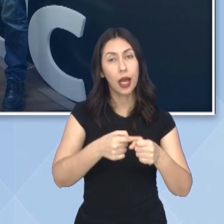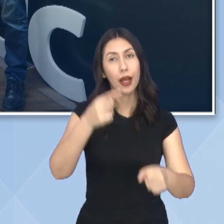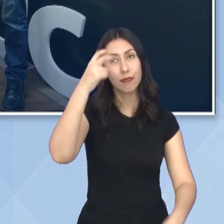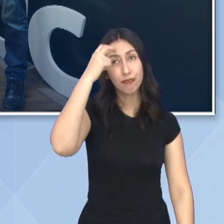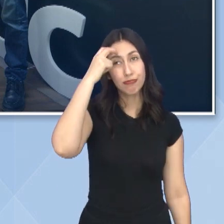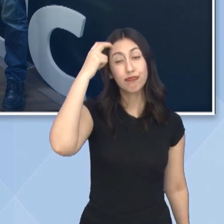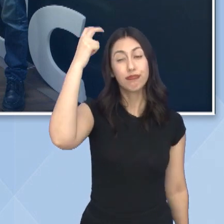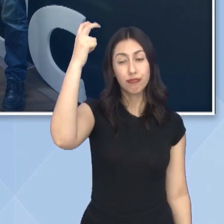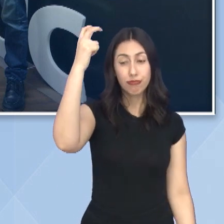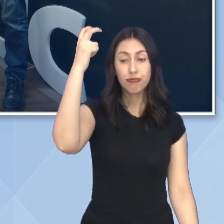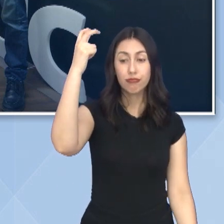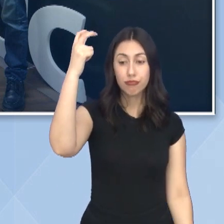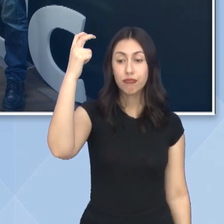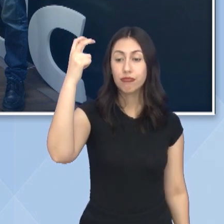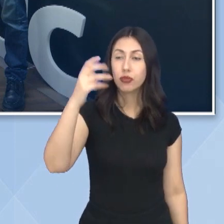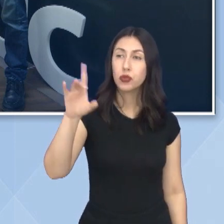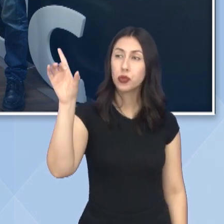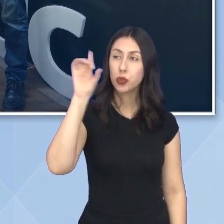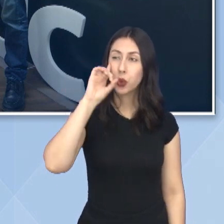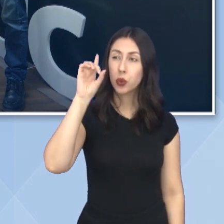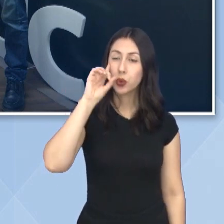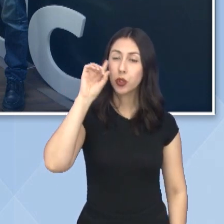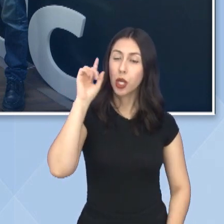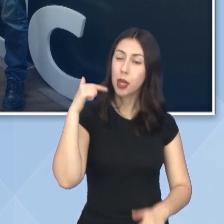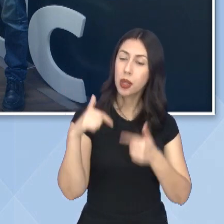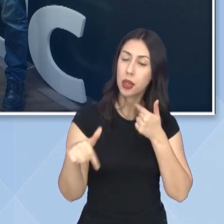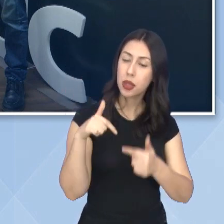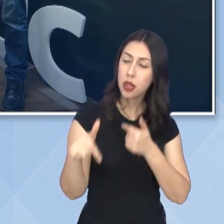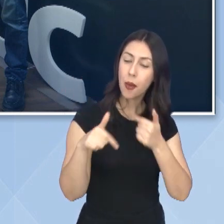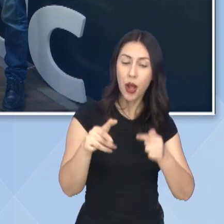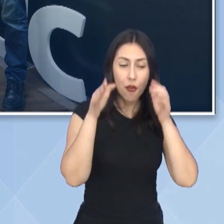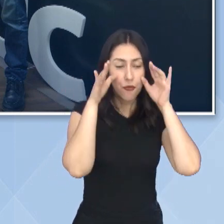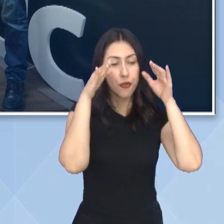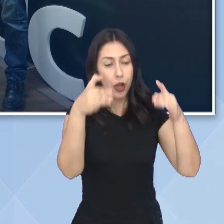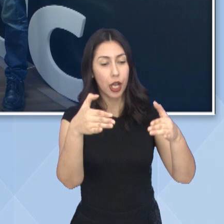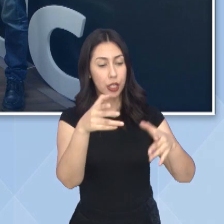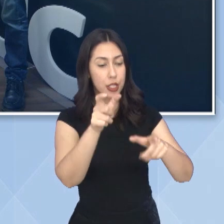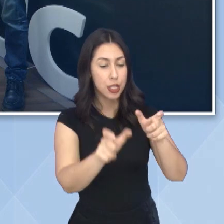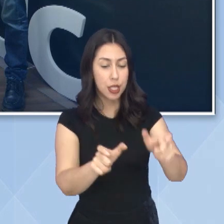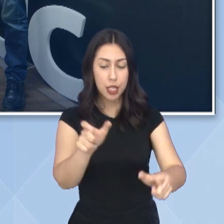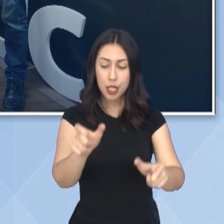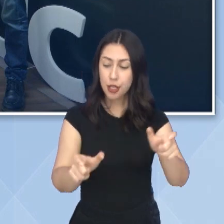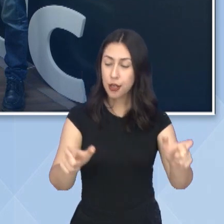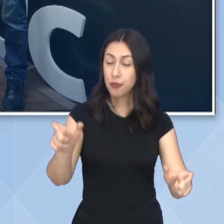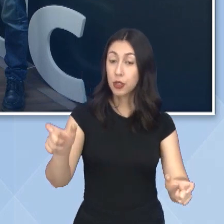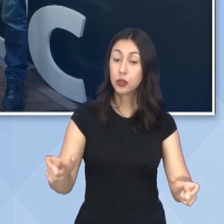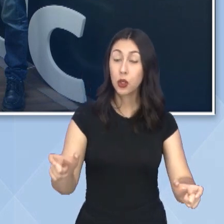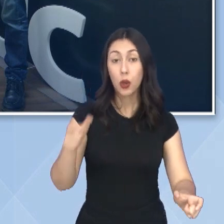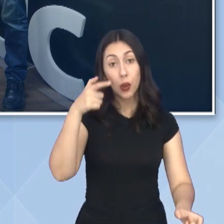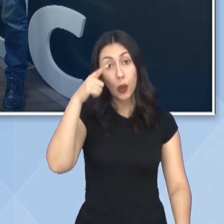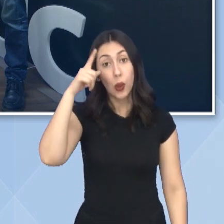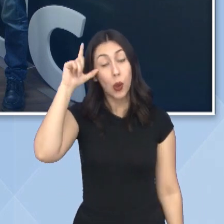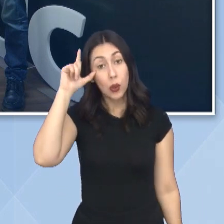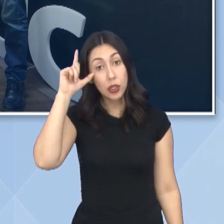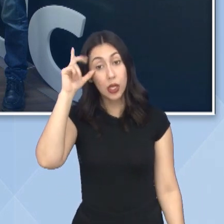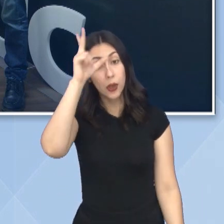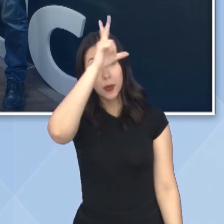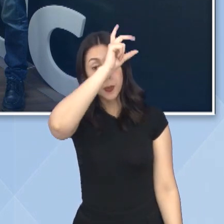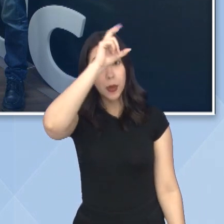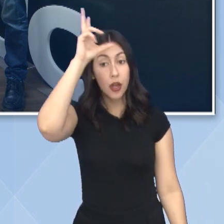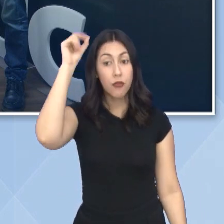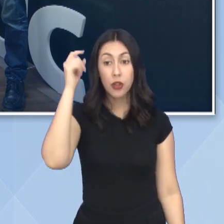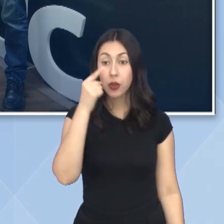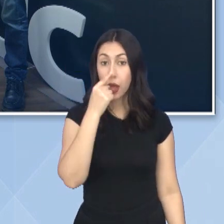inteligente, que diariamente trabalha pelas pessoas, pensando em gente, onde o prefeito Anderson